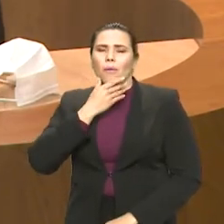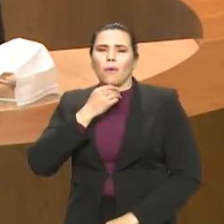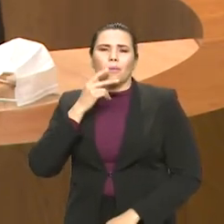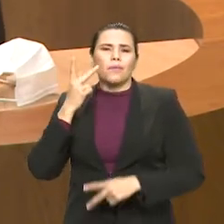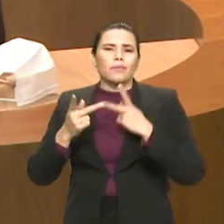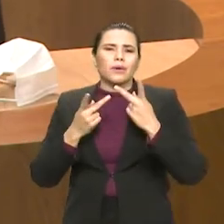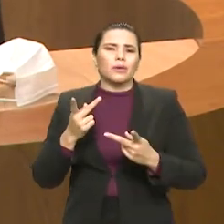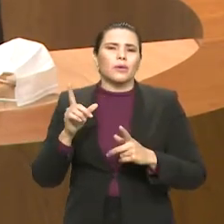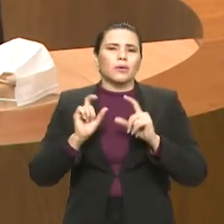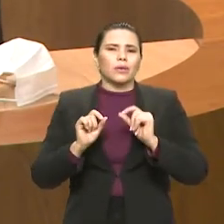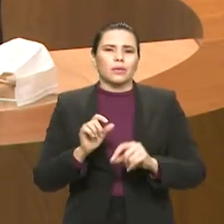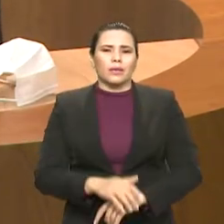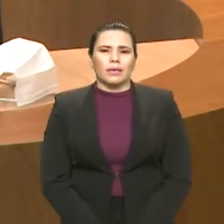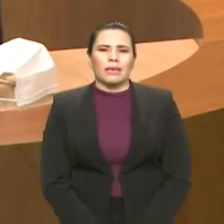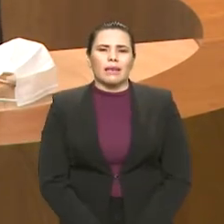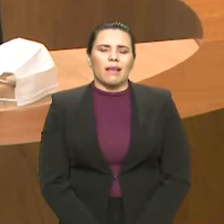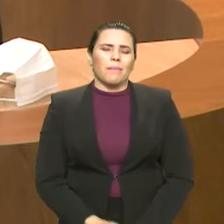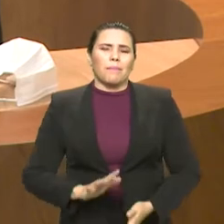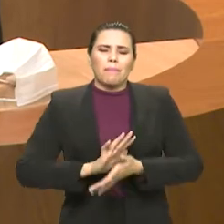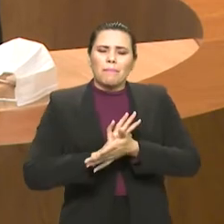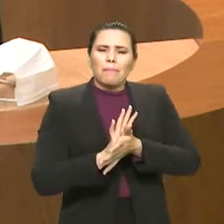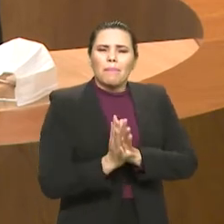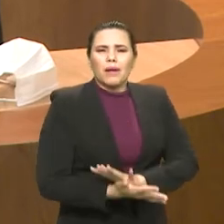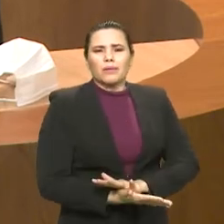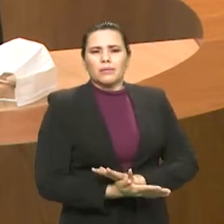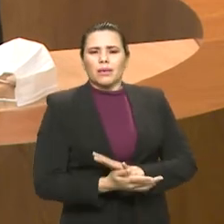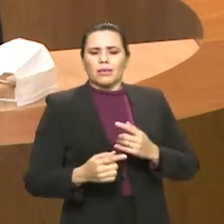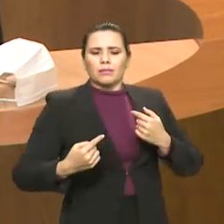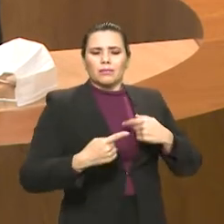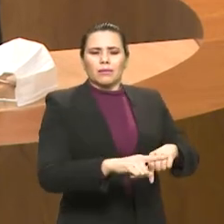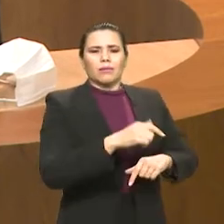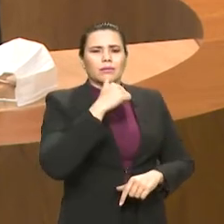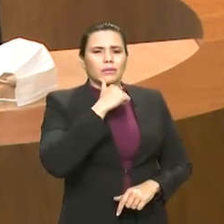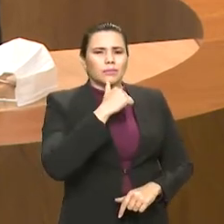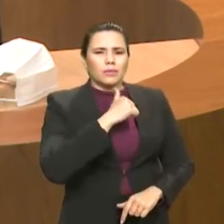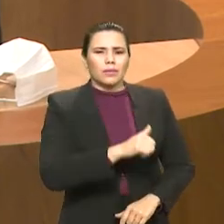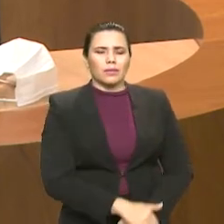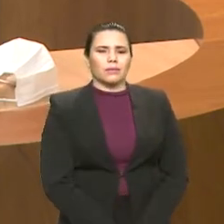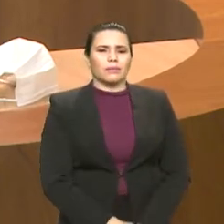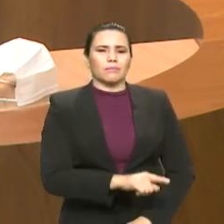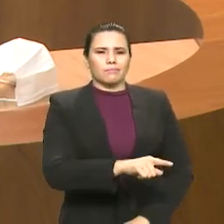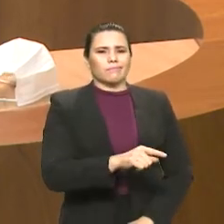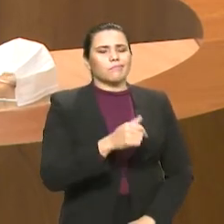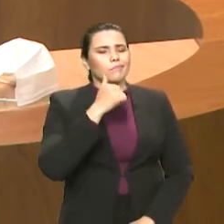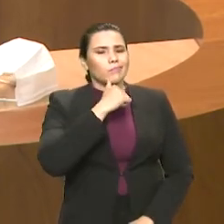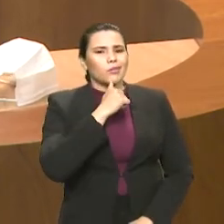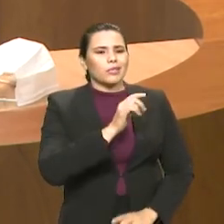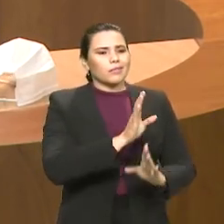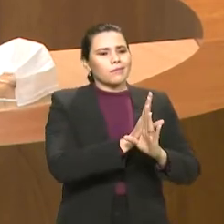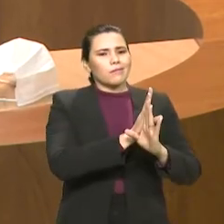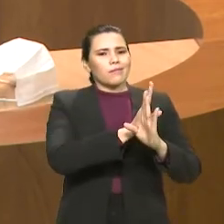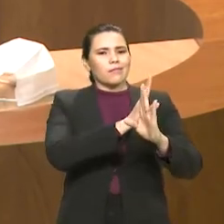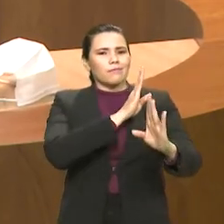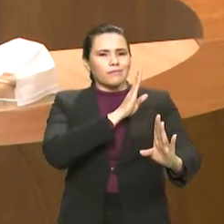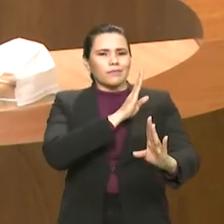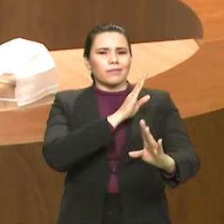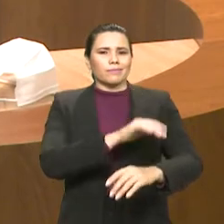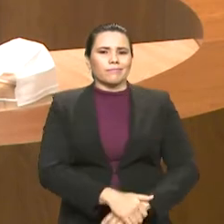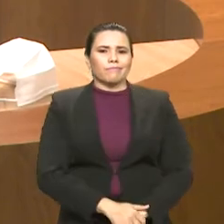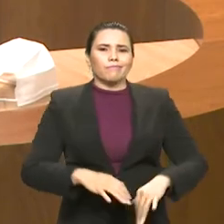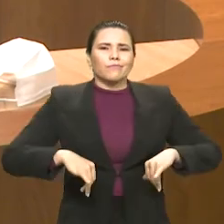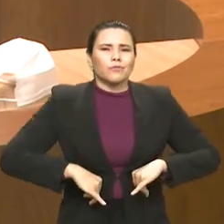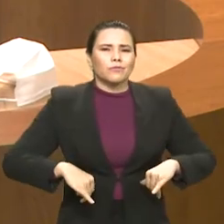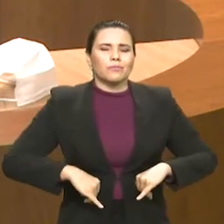estavam na fila do sofrimento, deputada Cleide, na Ucrânia. A senhora disse bem,